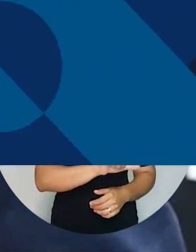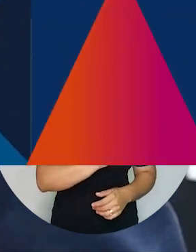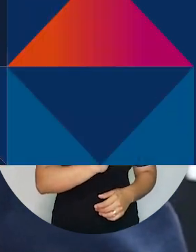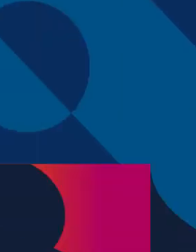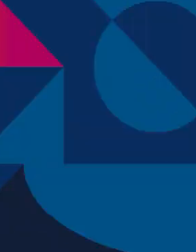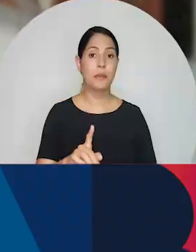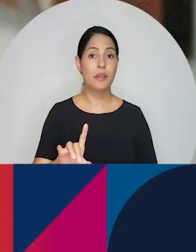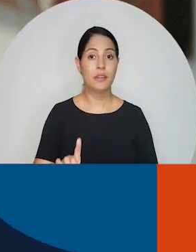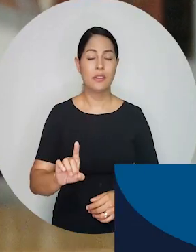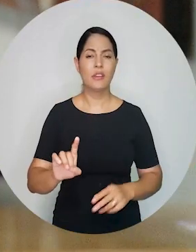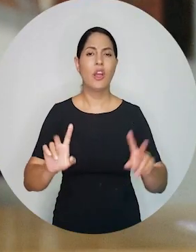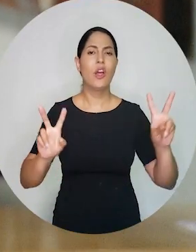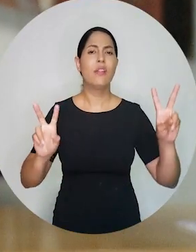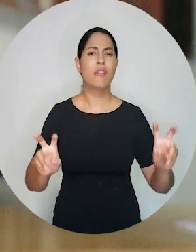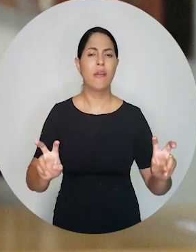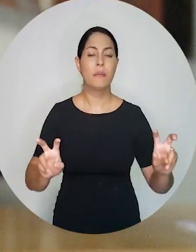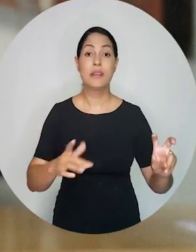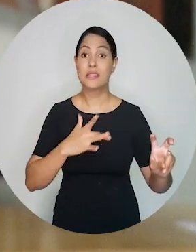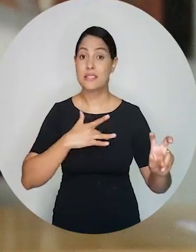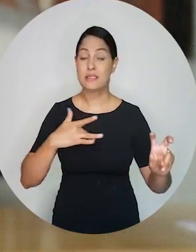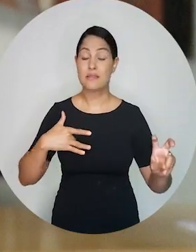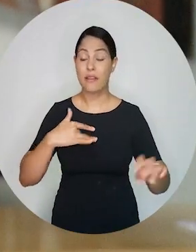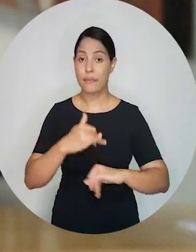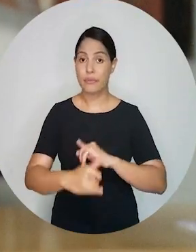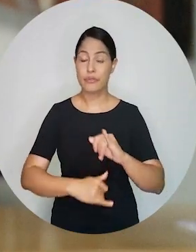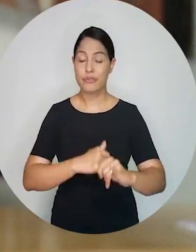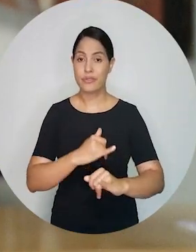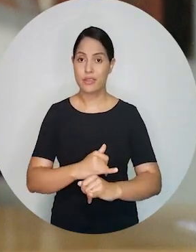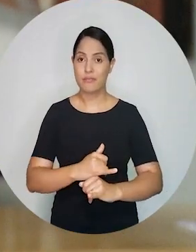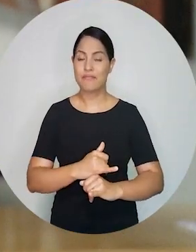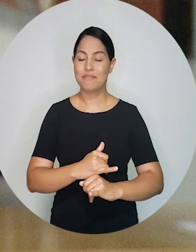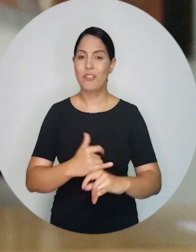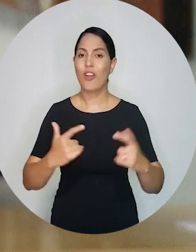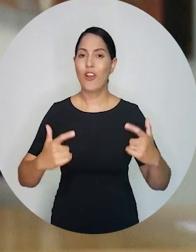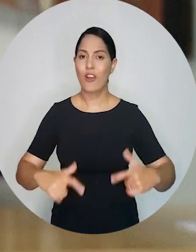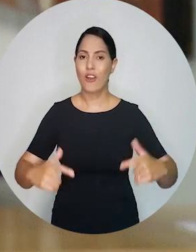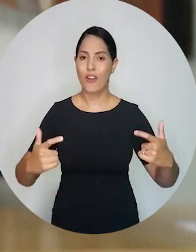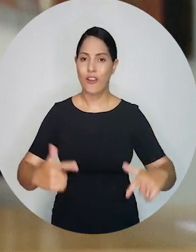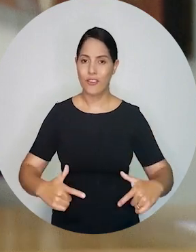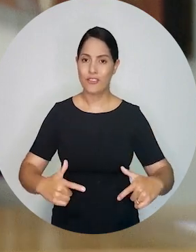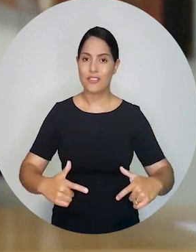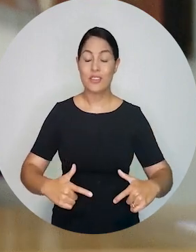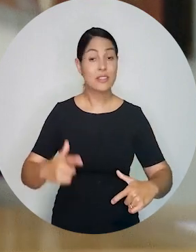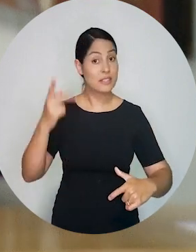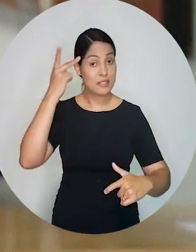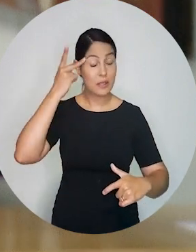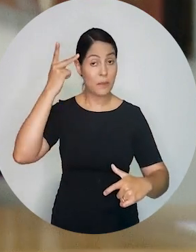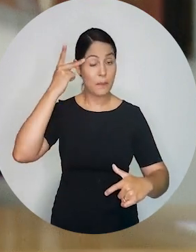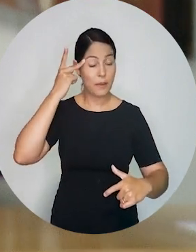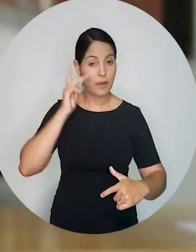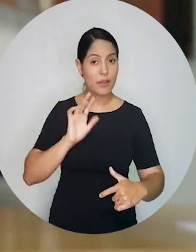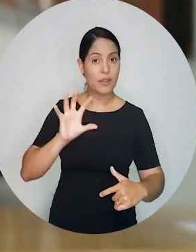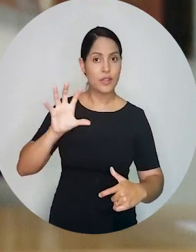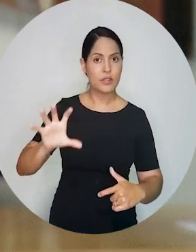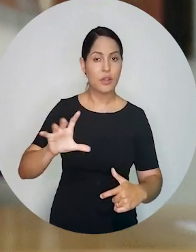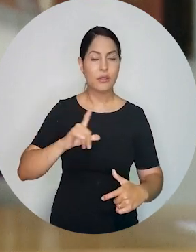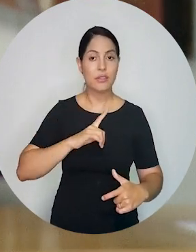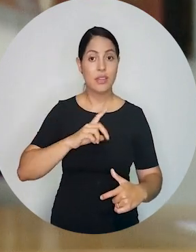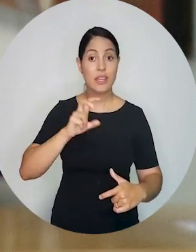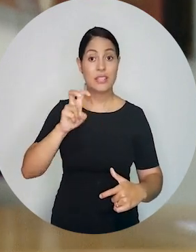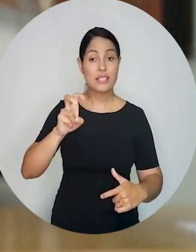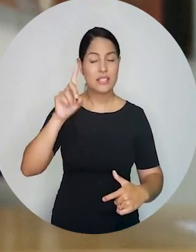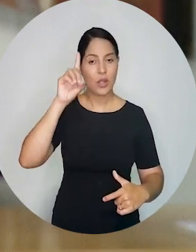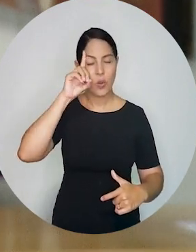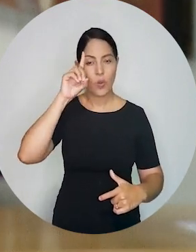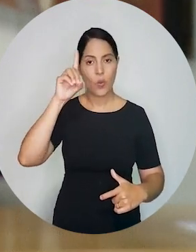inteligência artificial. LGPD na saúde digital. Essa foi a temática apresentada em mais um seminário virtual da seccional da